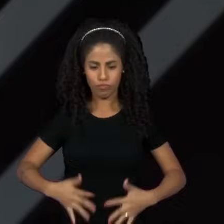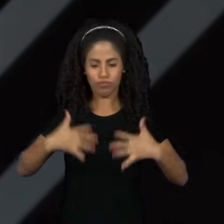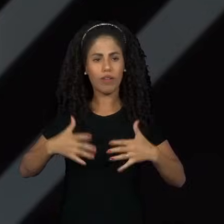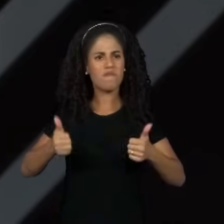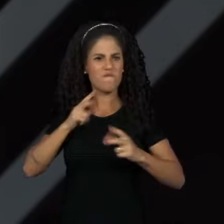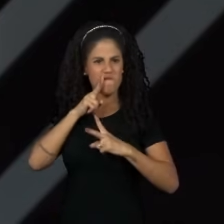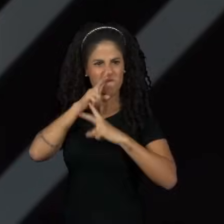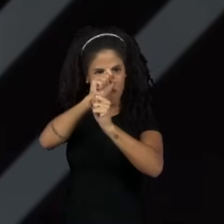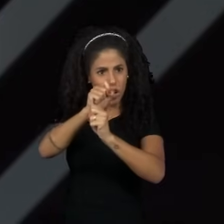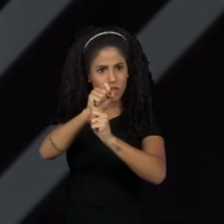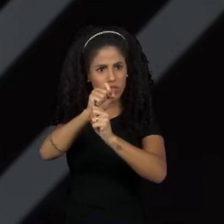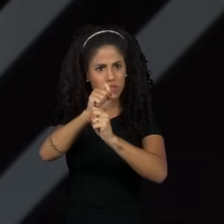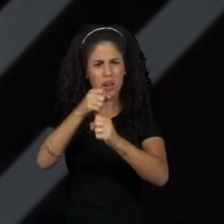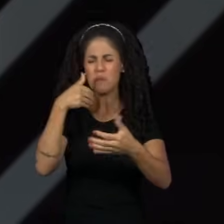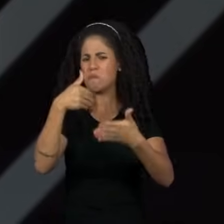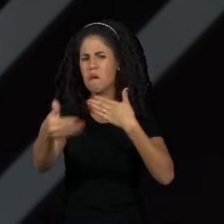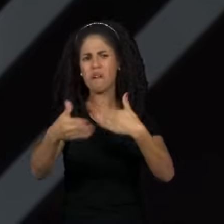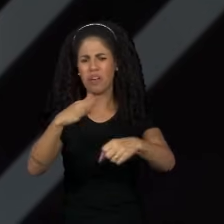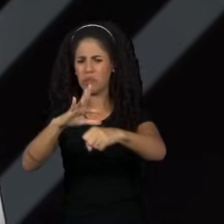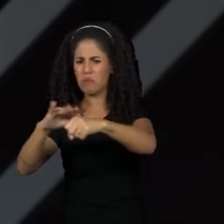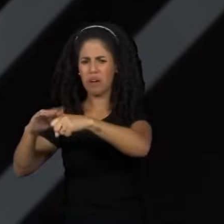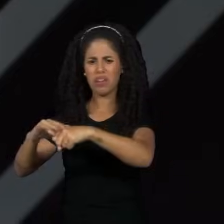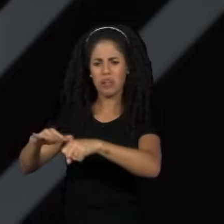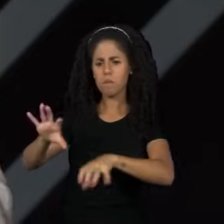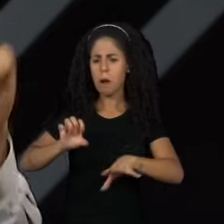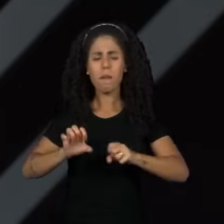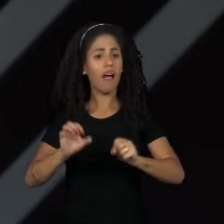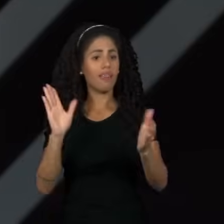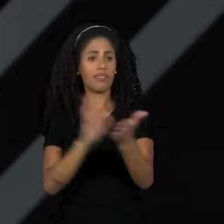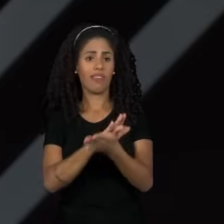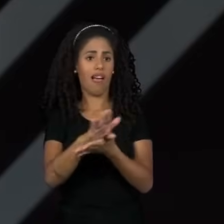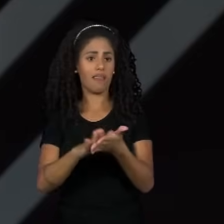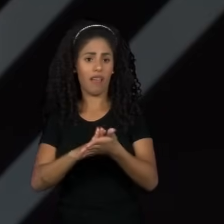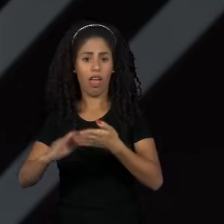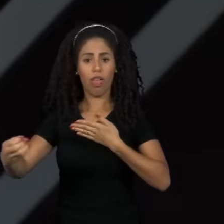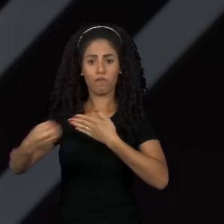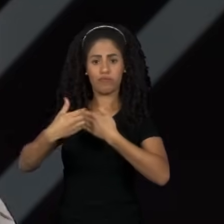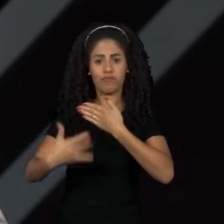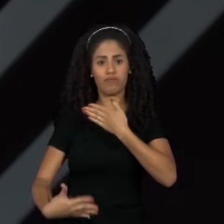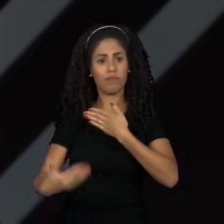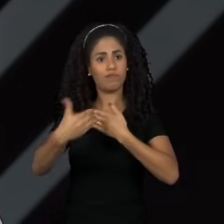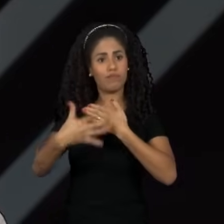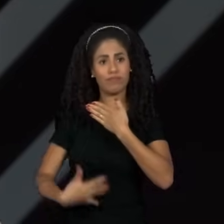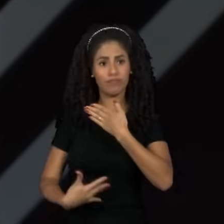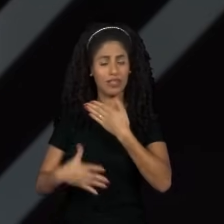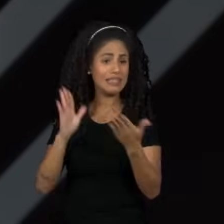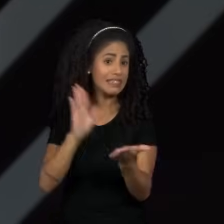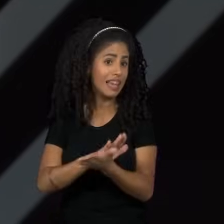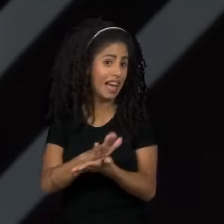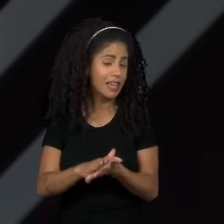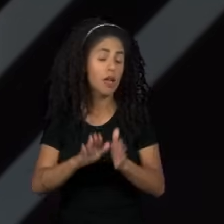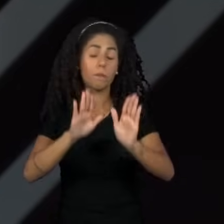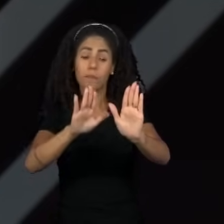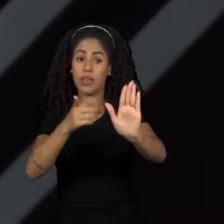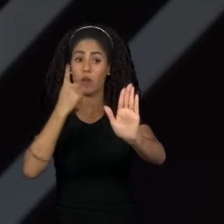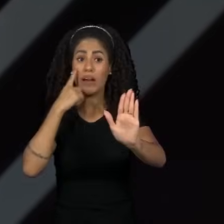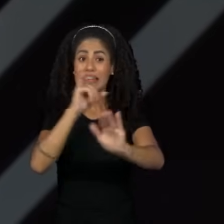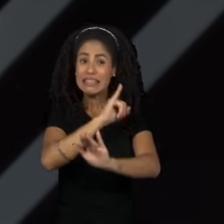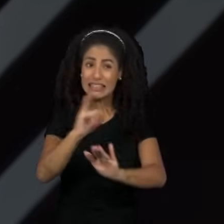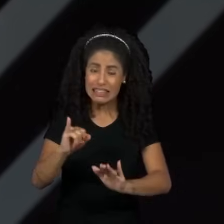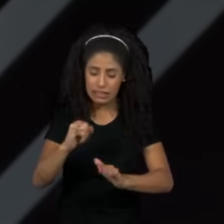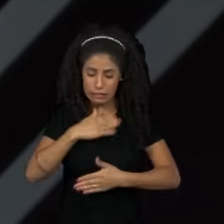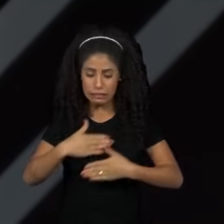forte, qualquer doença que acha não me atrapalha, de forma nenhuma. Agora, quando tem um ponto